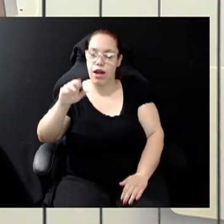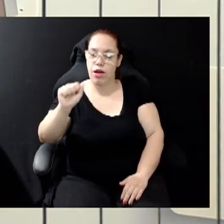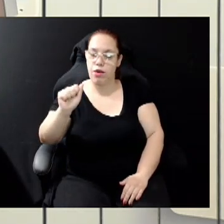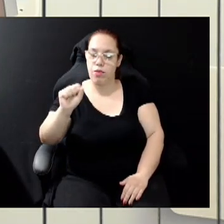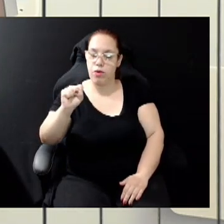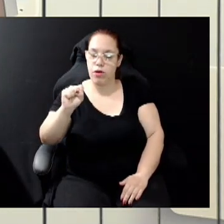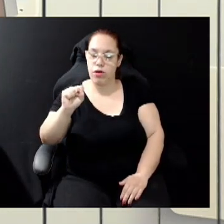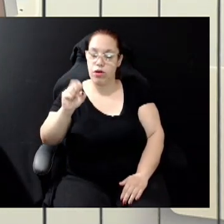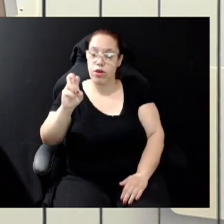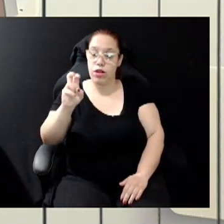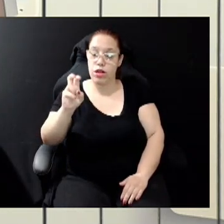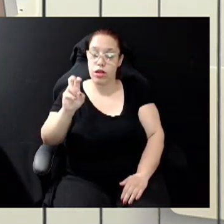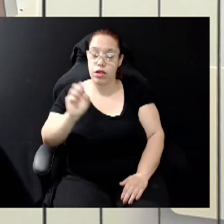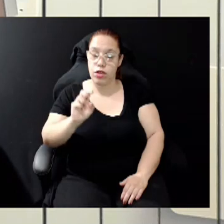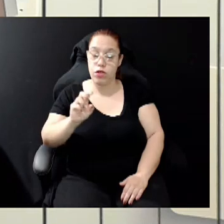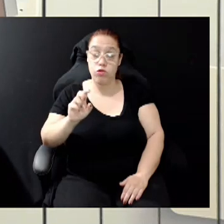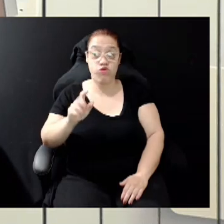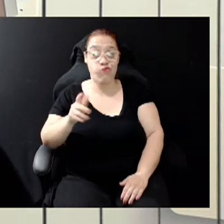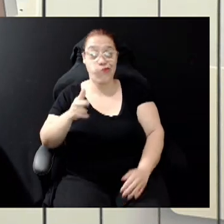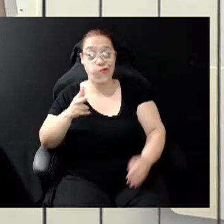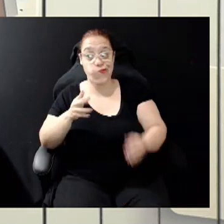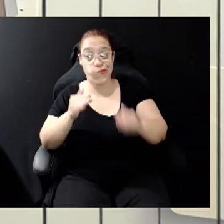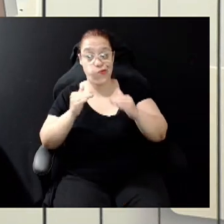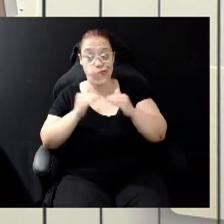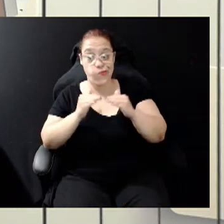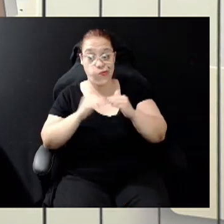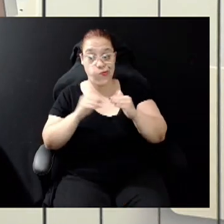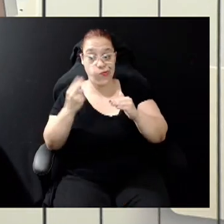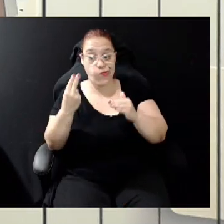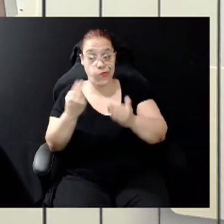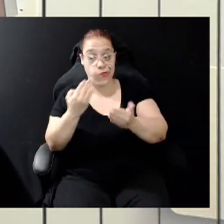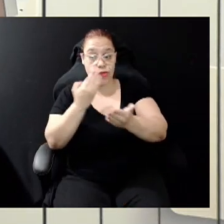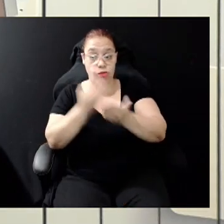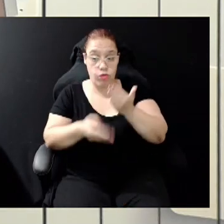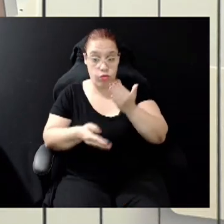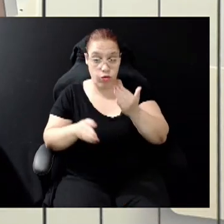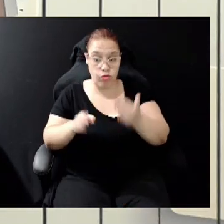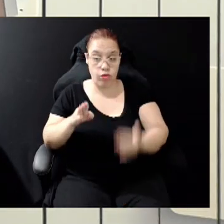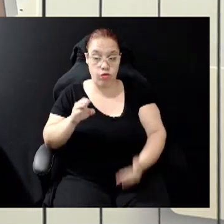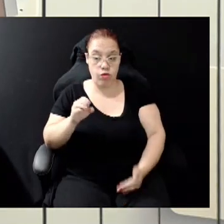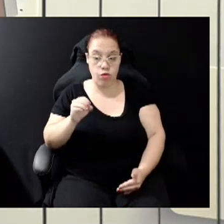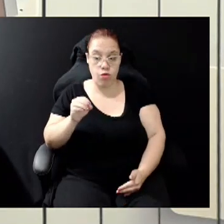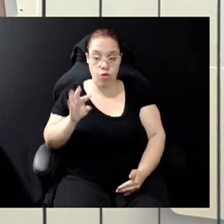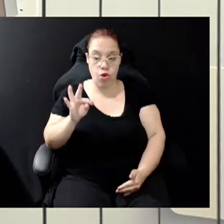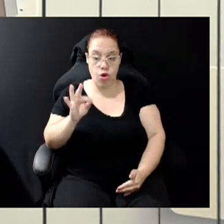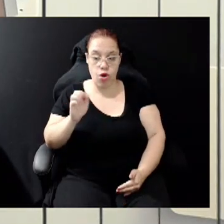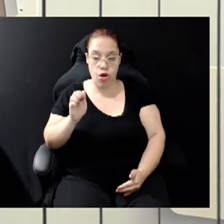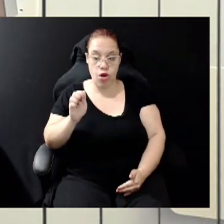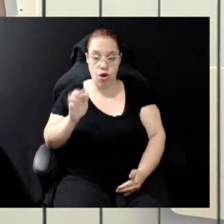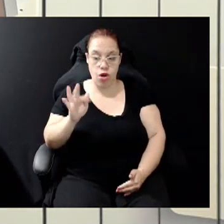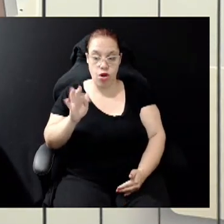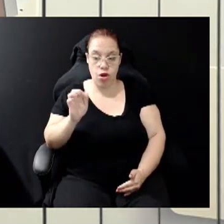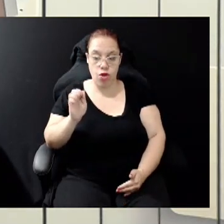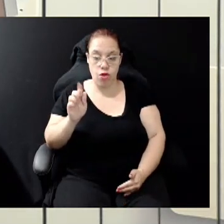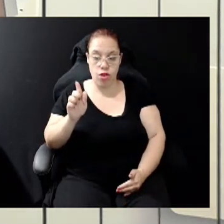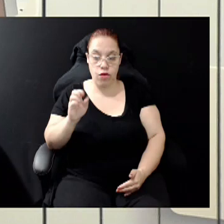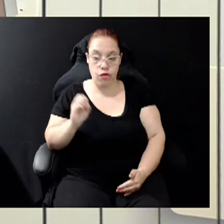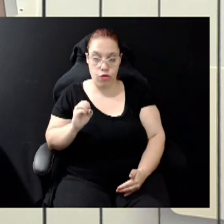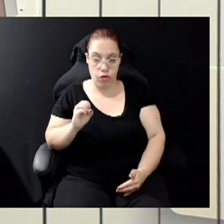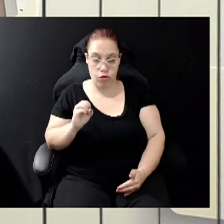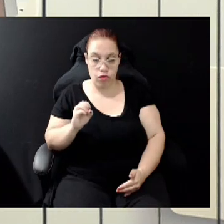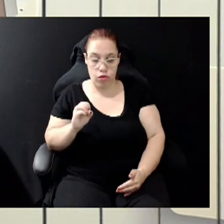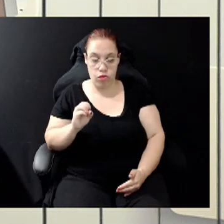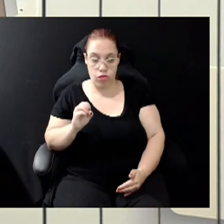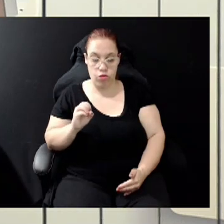o Verdão empatar ou perder hoje do Botafogo de Ribeirão Preto, joga em casa o Palmeiras, a Ponte já